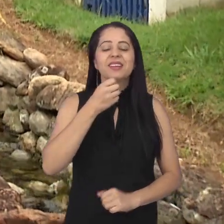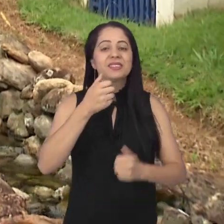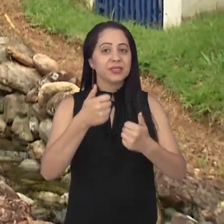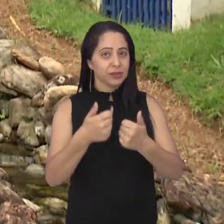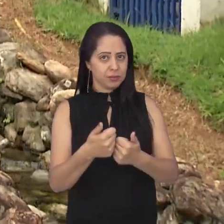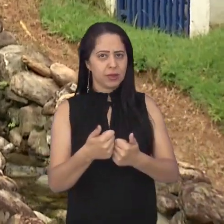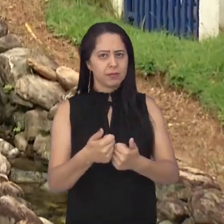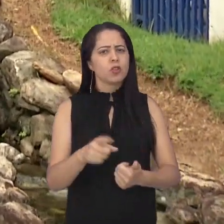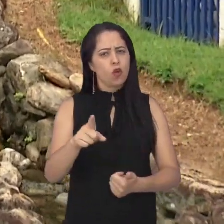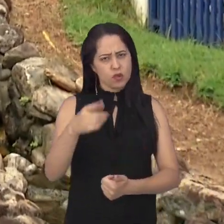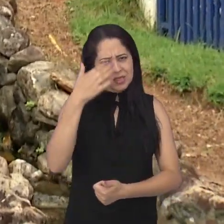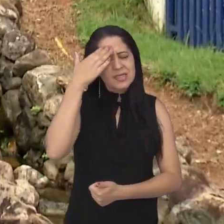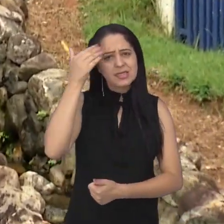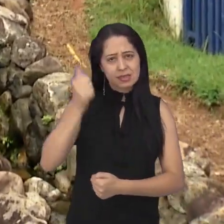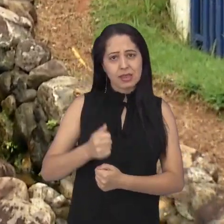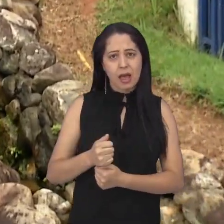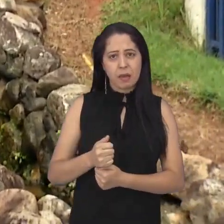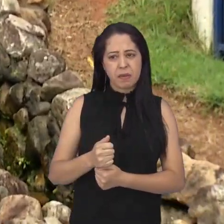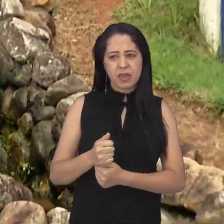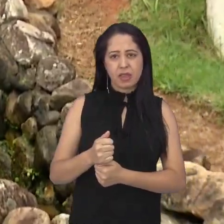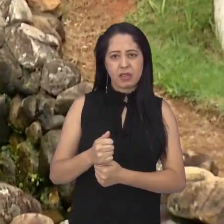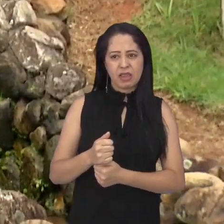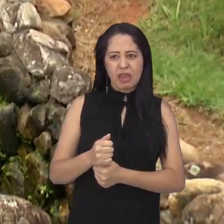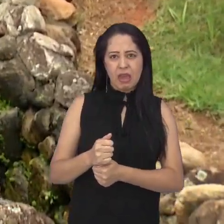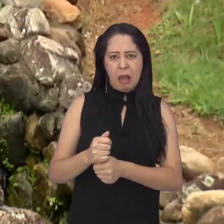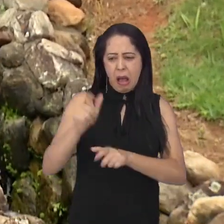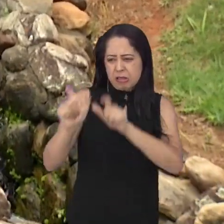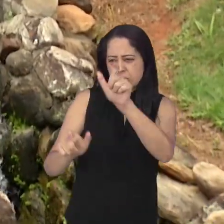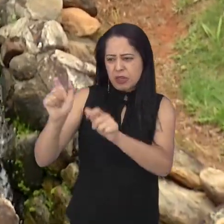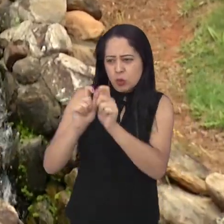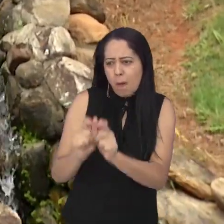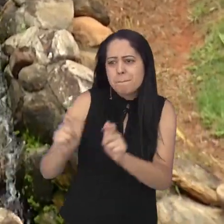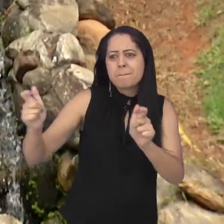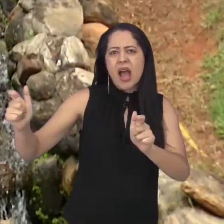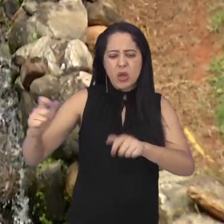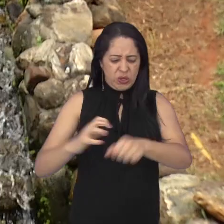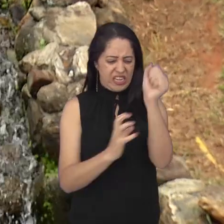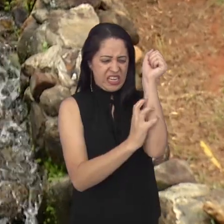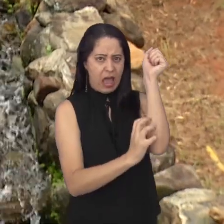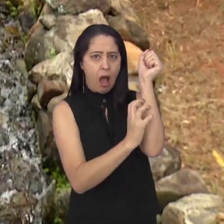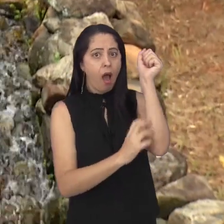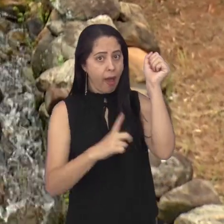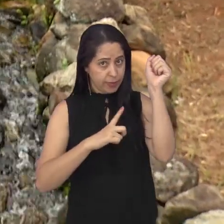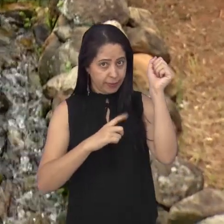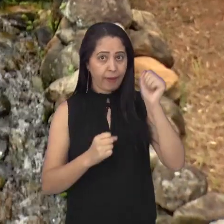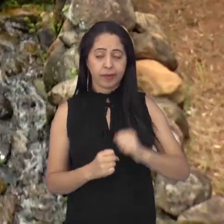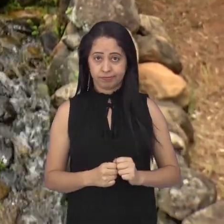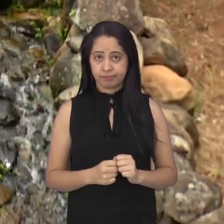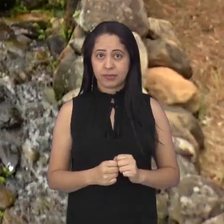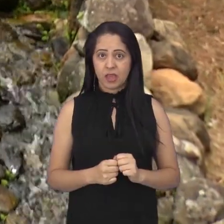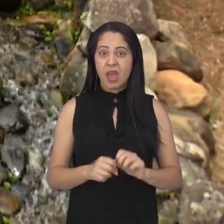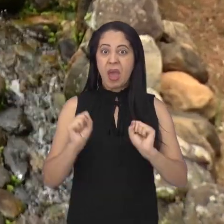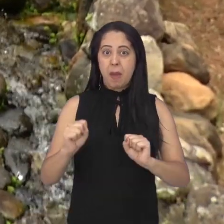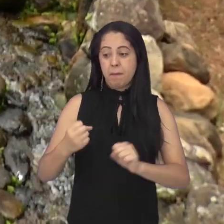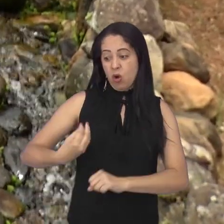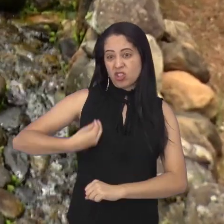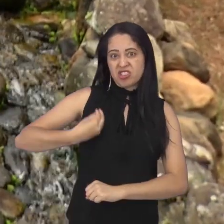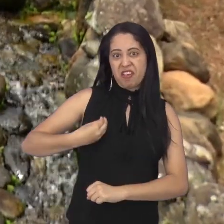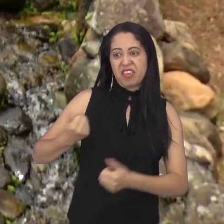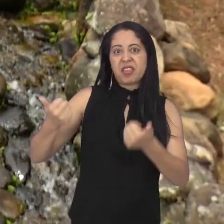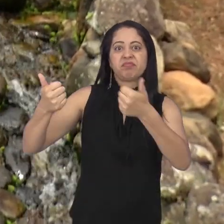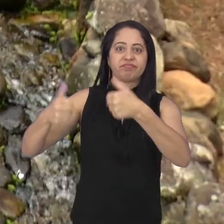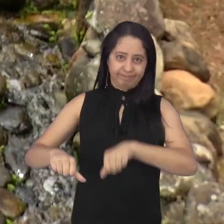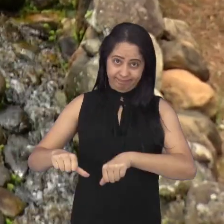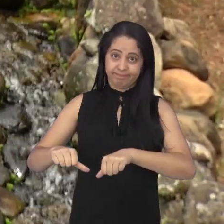tudo bem? Você sabia que grande parte da população sofre com alergias? E este problema pode afetar a nossa qualidade de